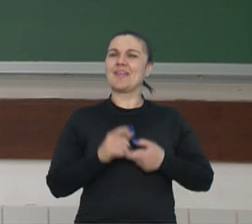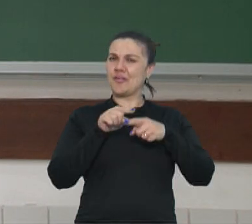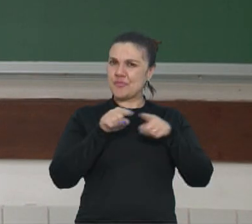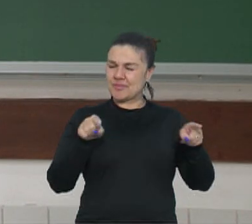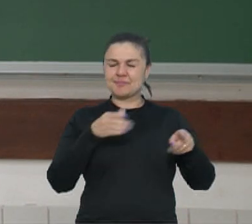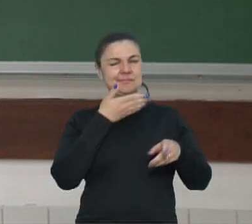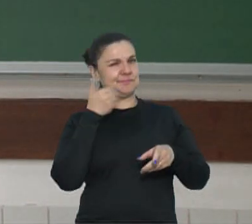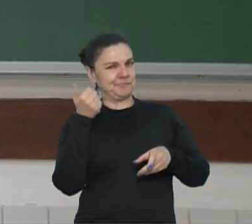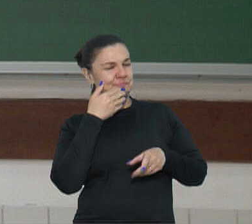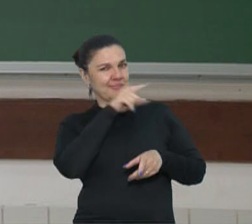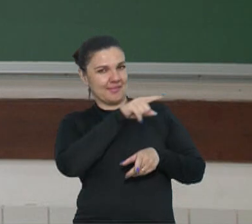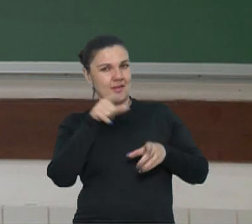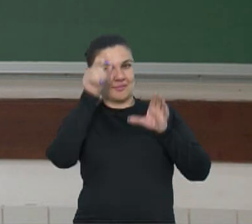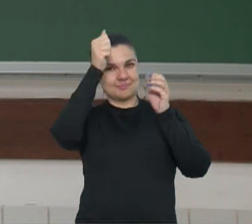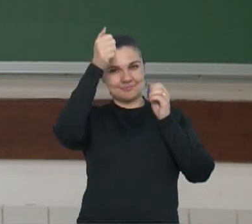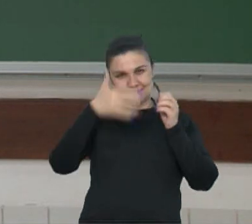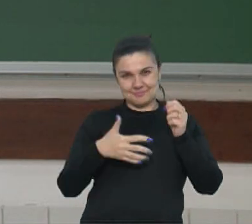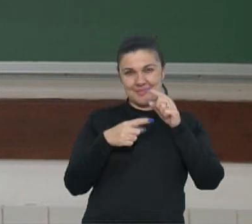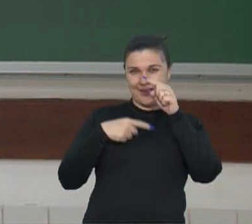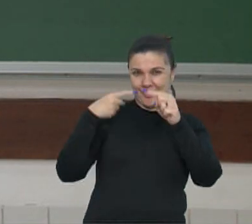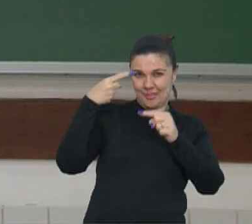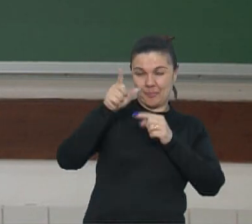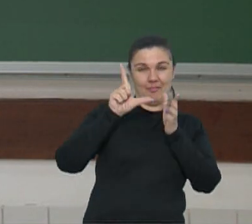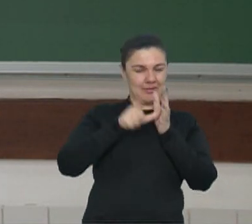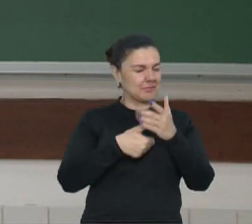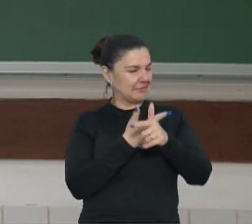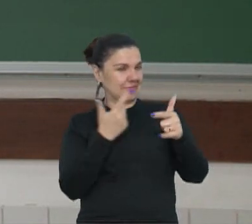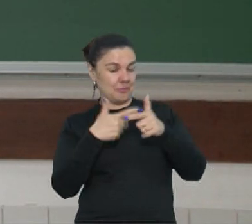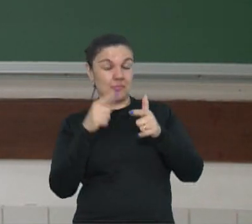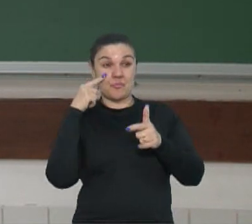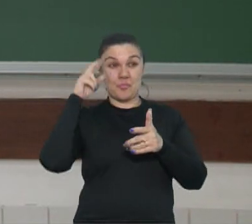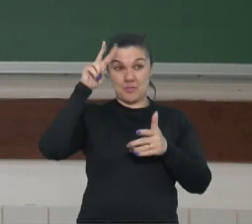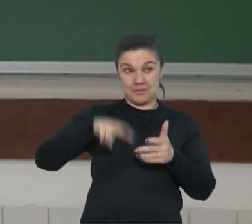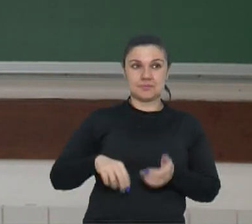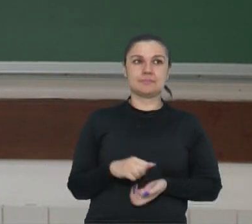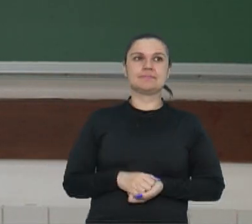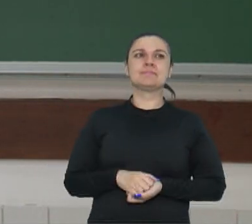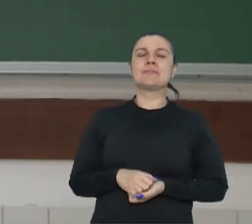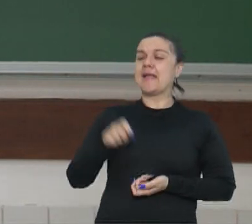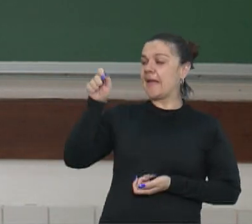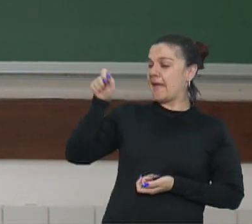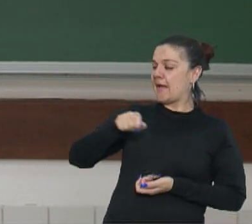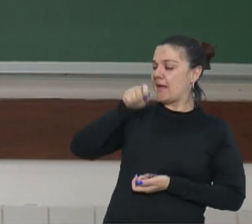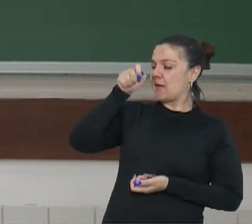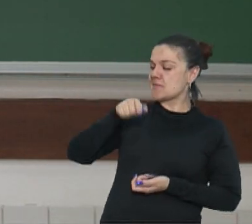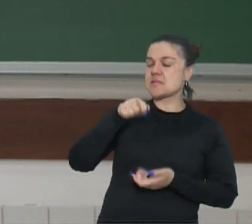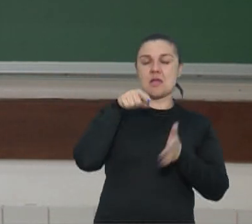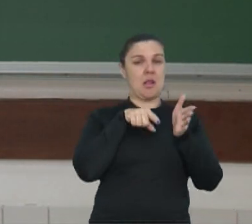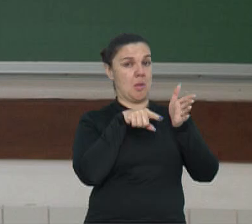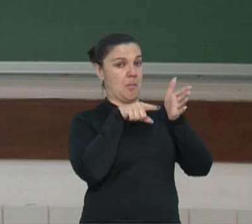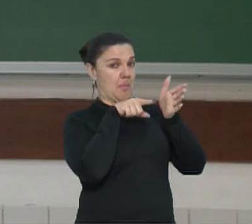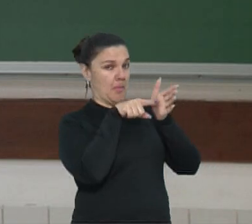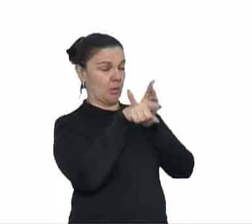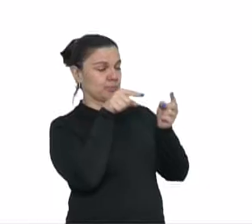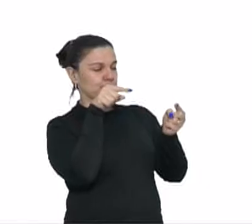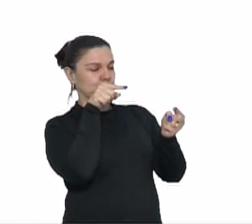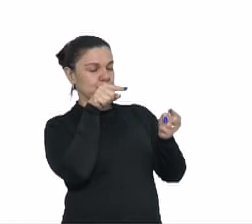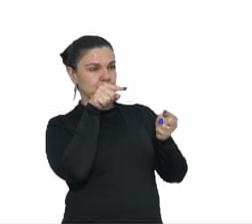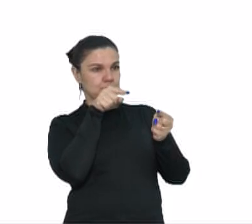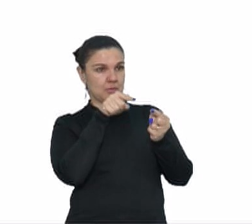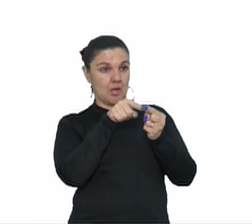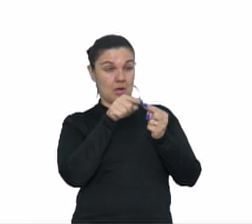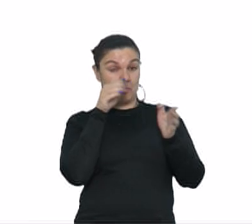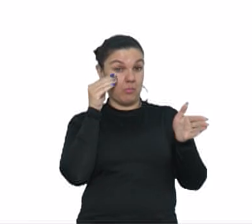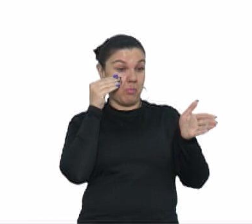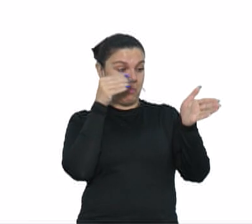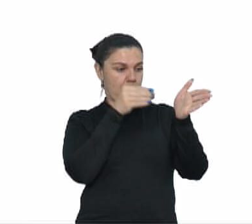E aí, pessoal, simples, né? As alternativas apareceram um pouco depois. Vamos ler com calma. Assinale a alternativa que indica, respectivamente, ou